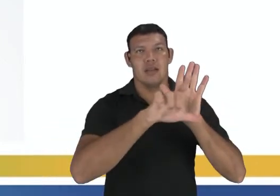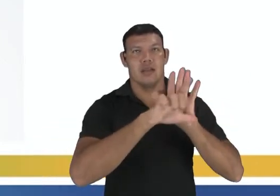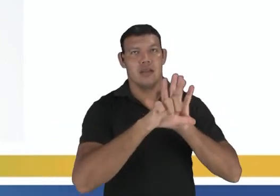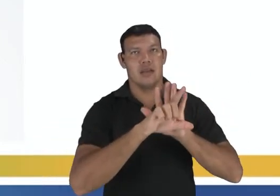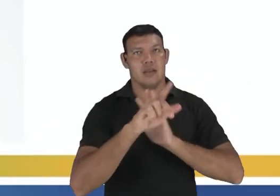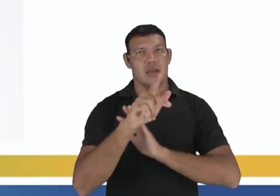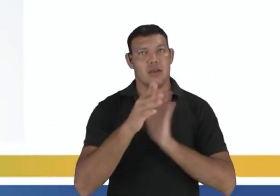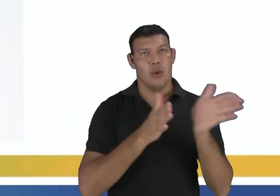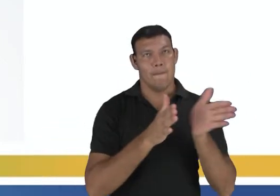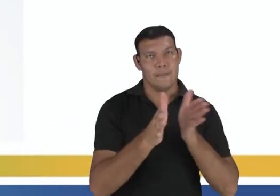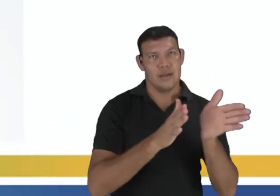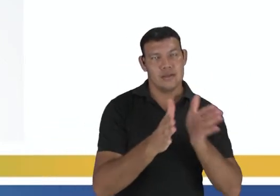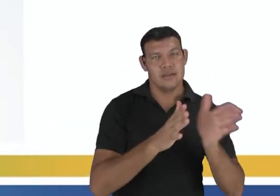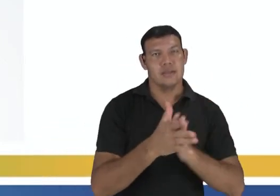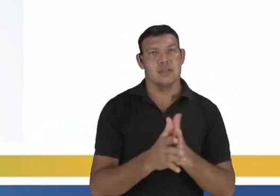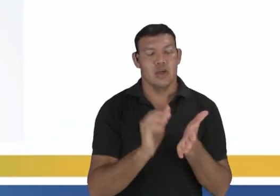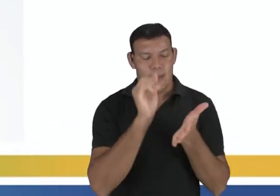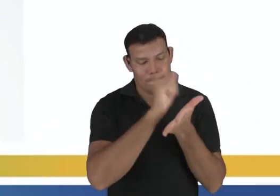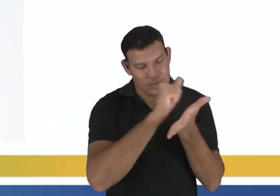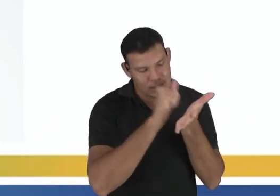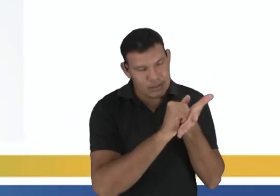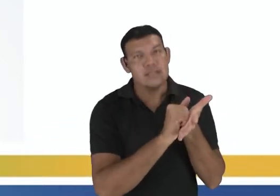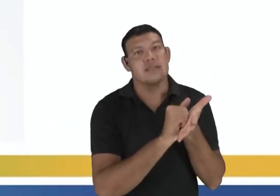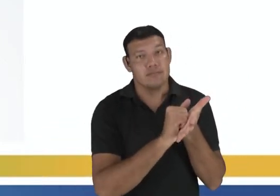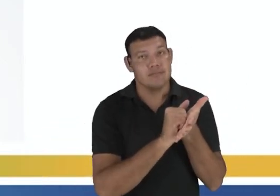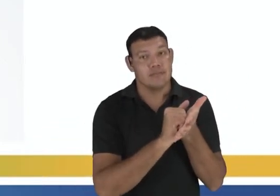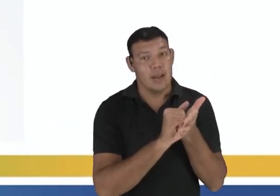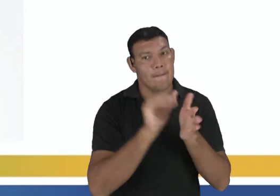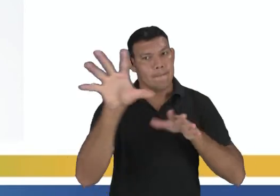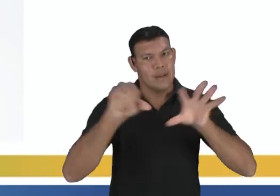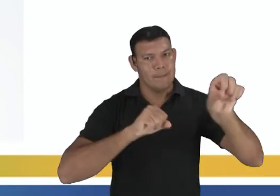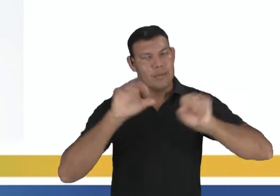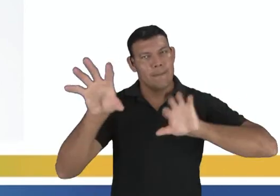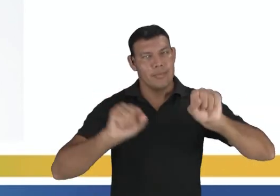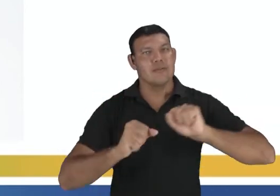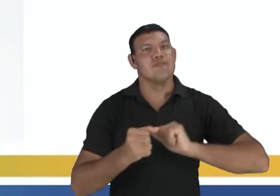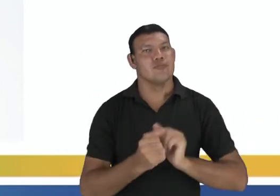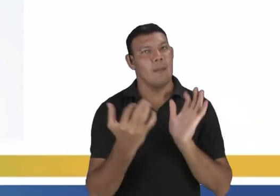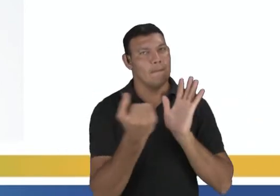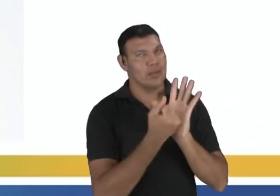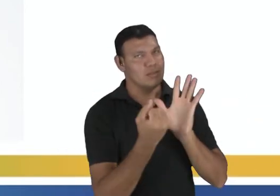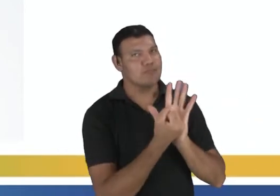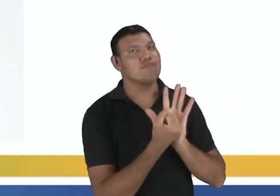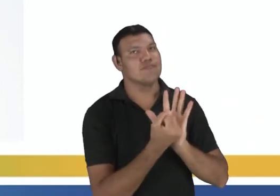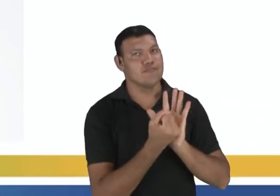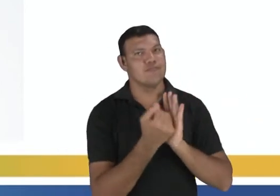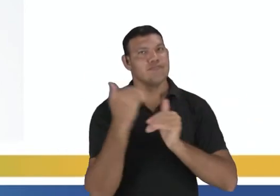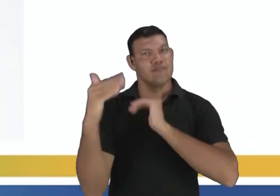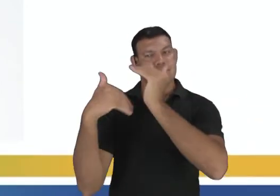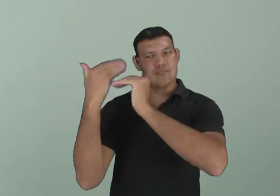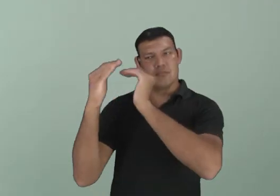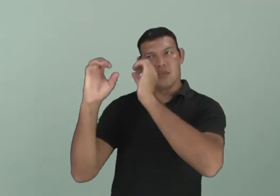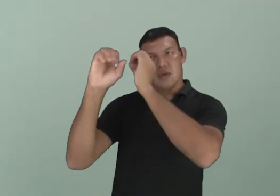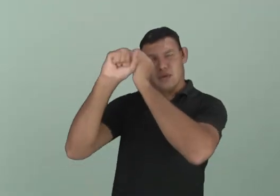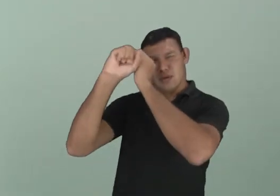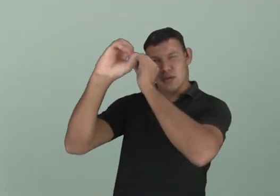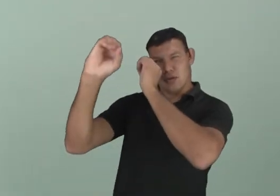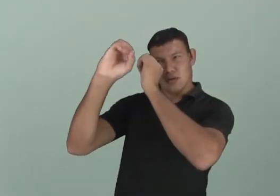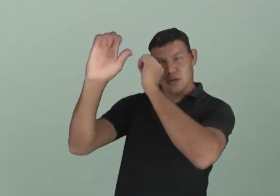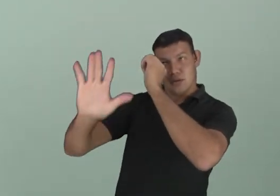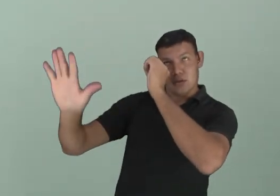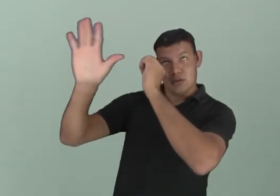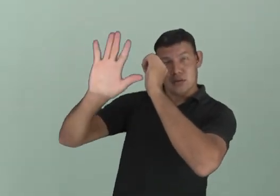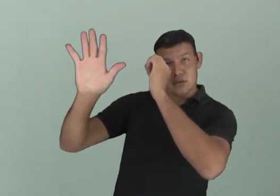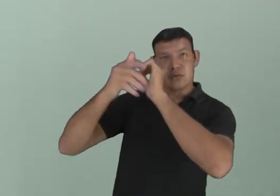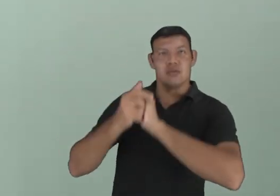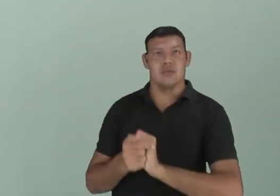Ele herdou alguns dados, algumas anotações dele, e já é um marco bem importante no desenvolvimento da astronomia,